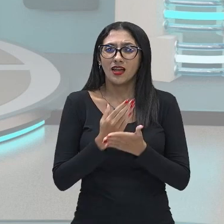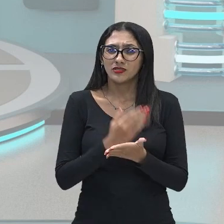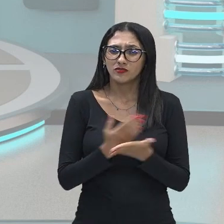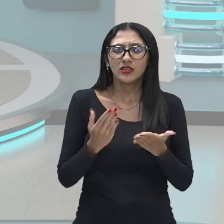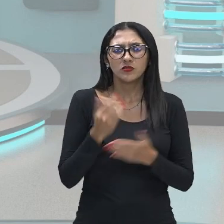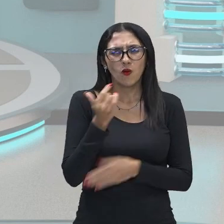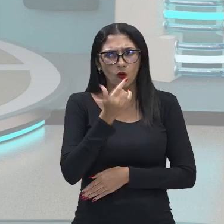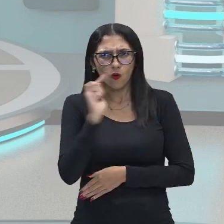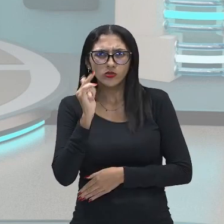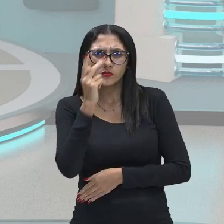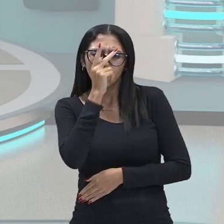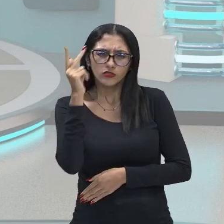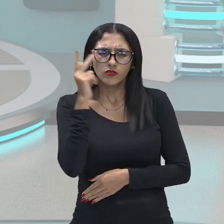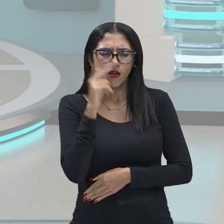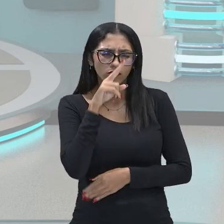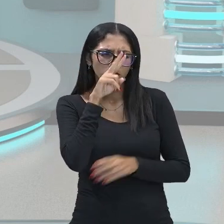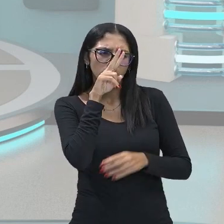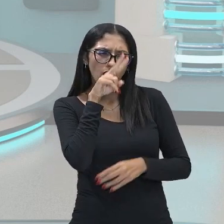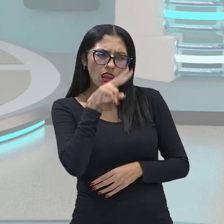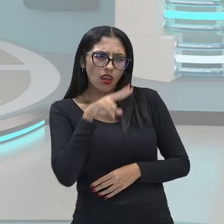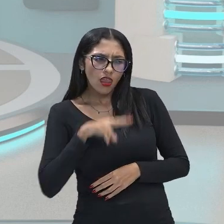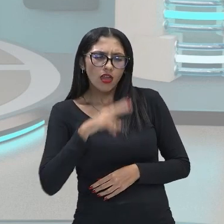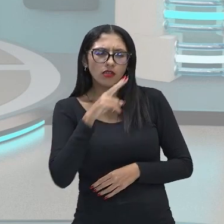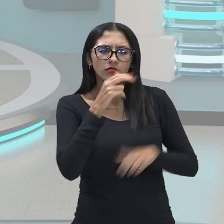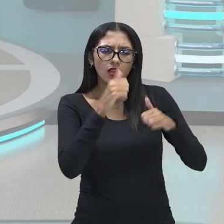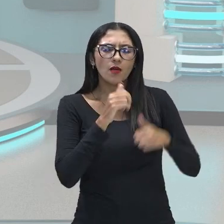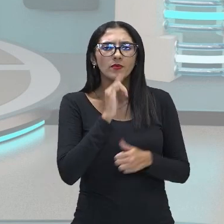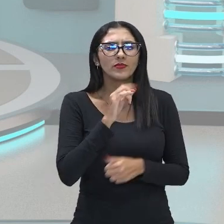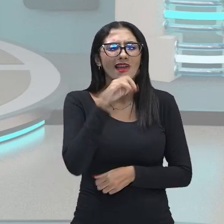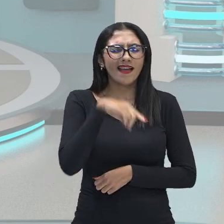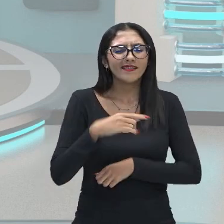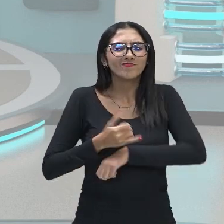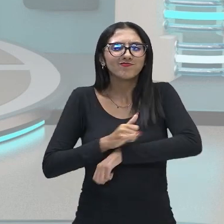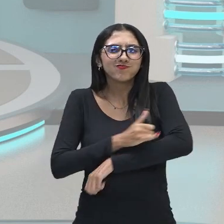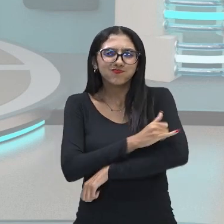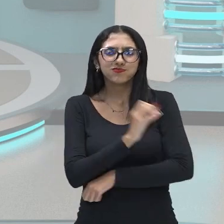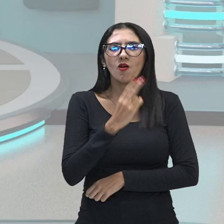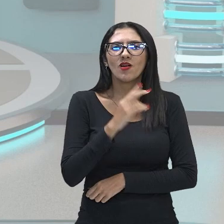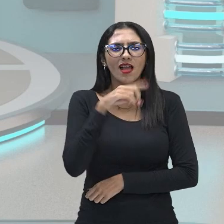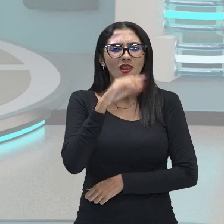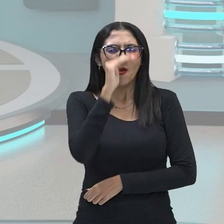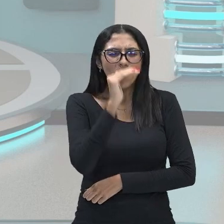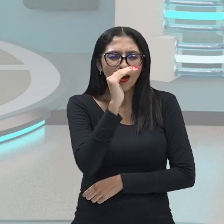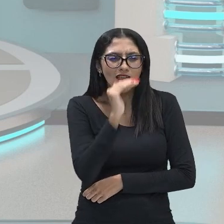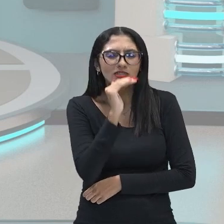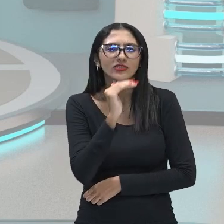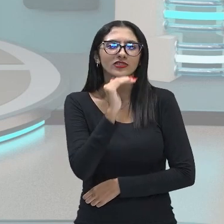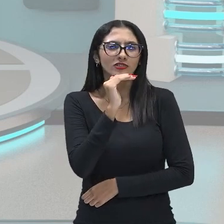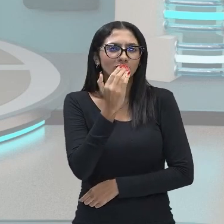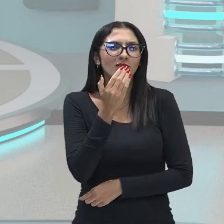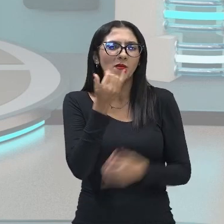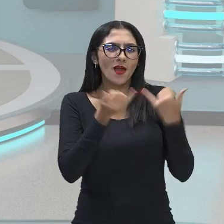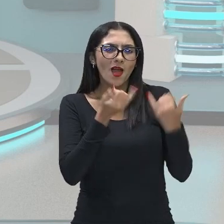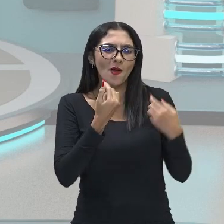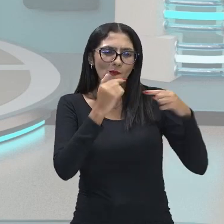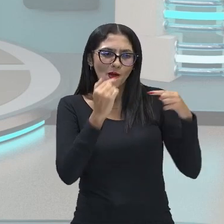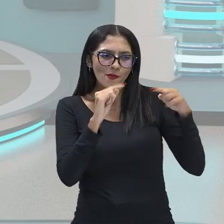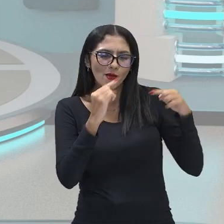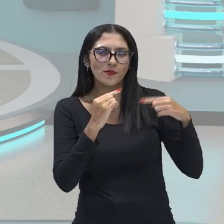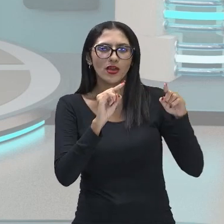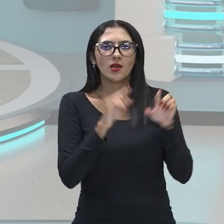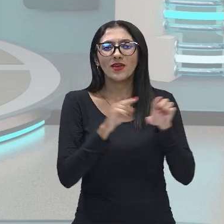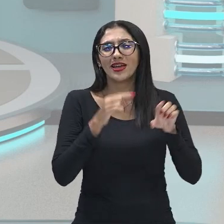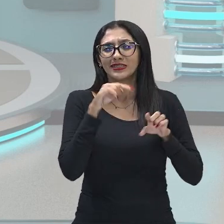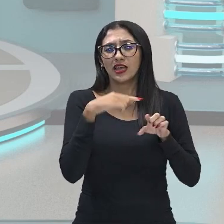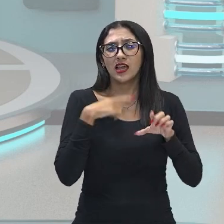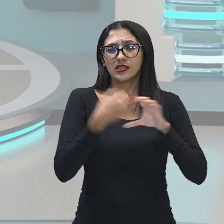caracterizar para nos identificar lá vai o gordinho lá vai o baixinho né ah a essas características